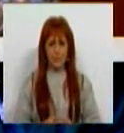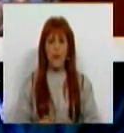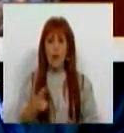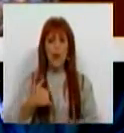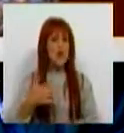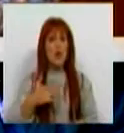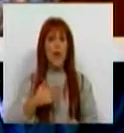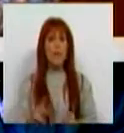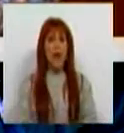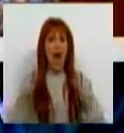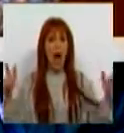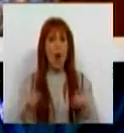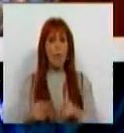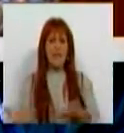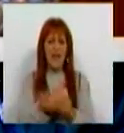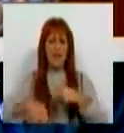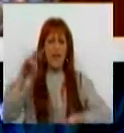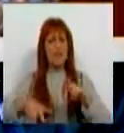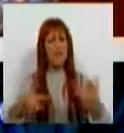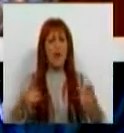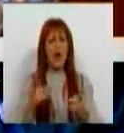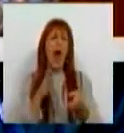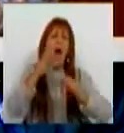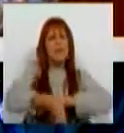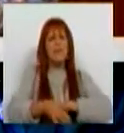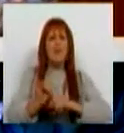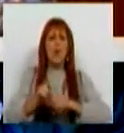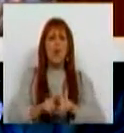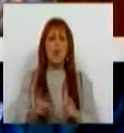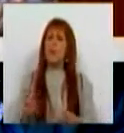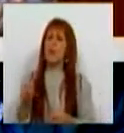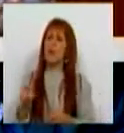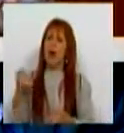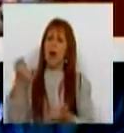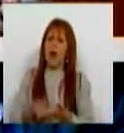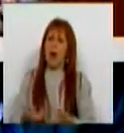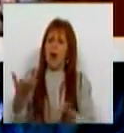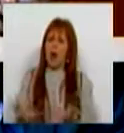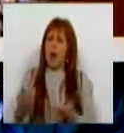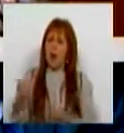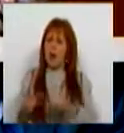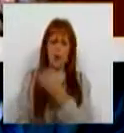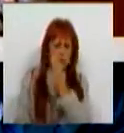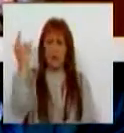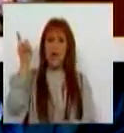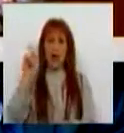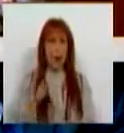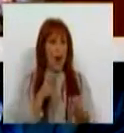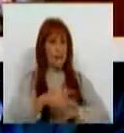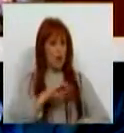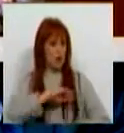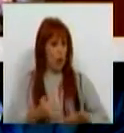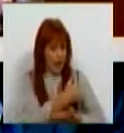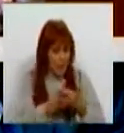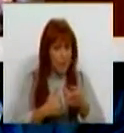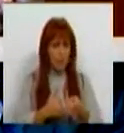Nós não queremos aumentar a receita fiscal por via do aumento da carga fiscal, mas por via do aumento do